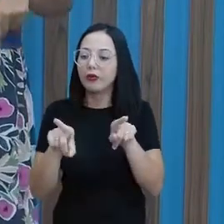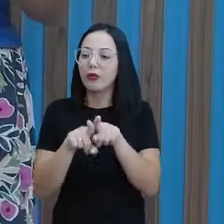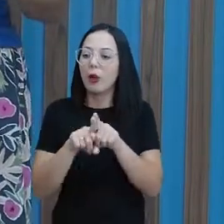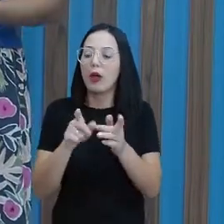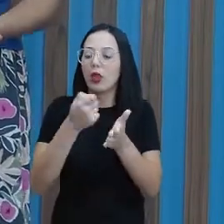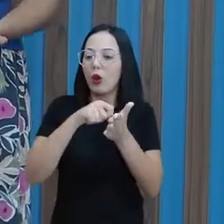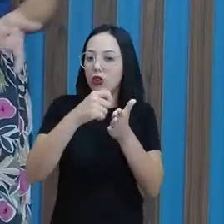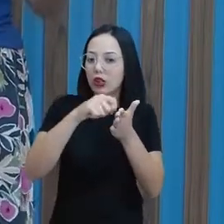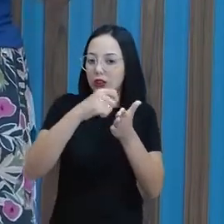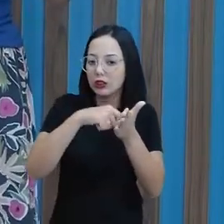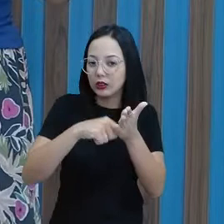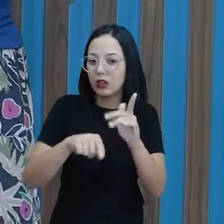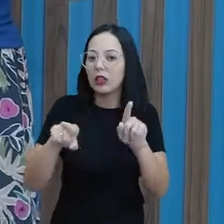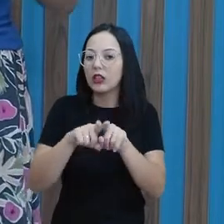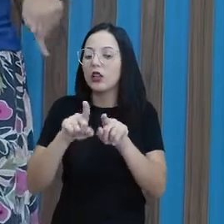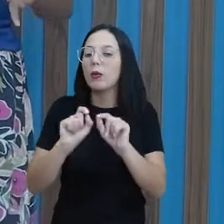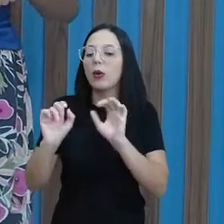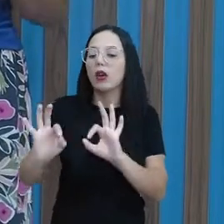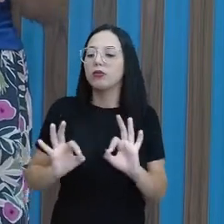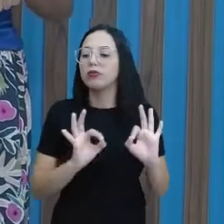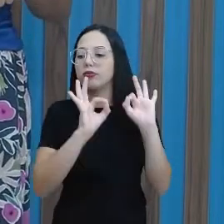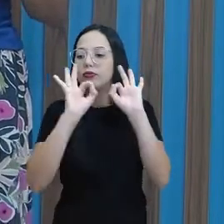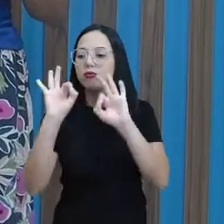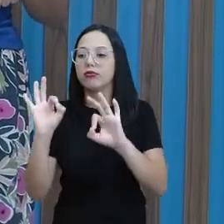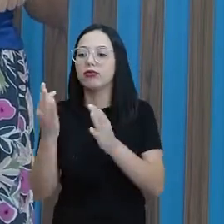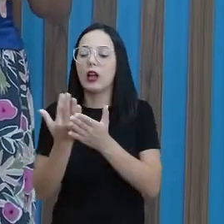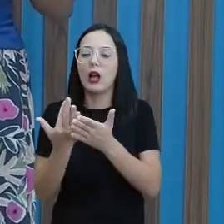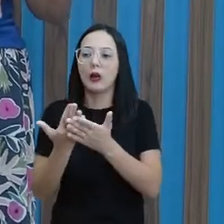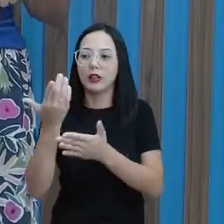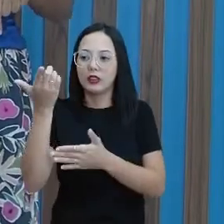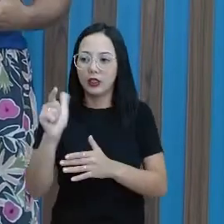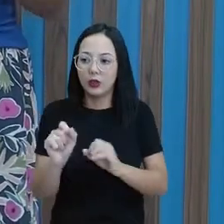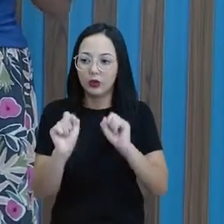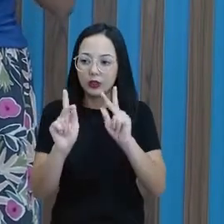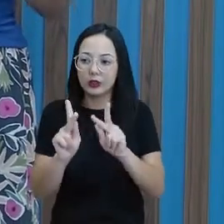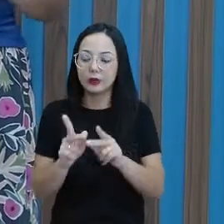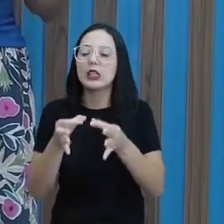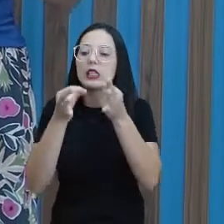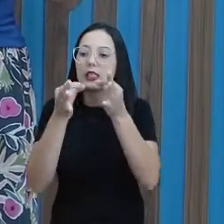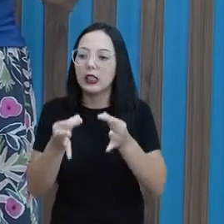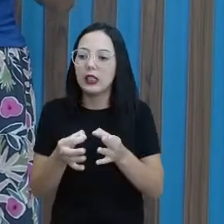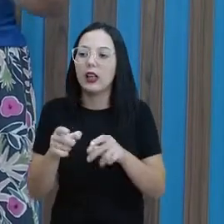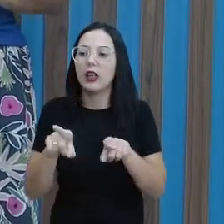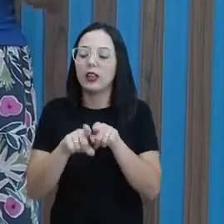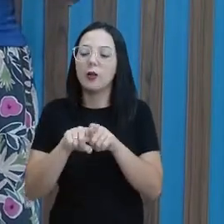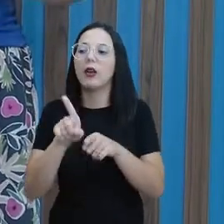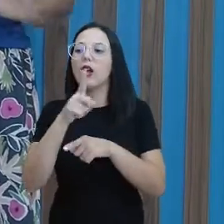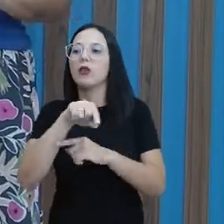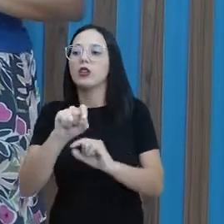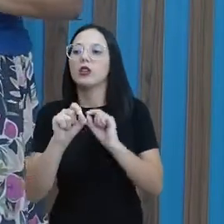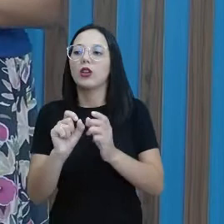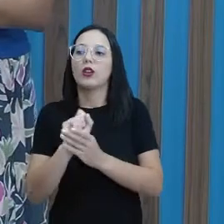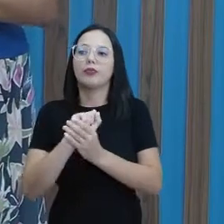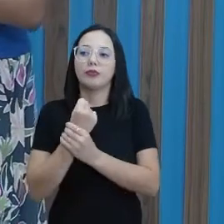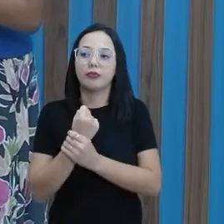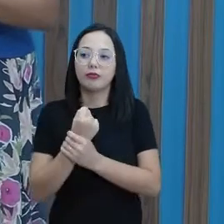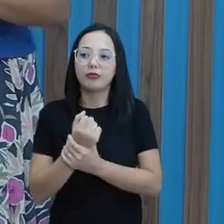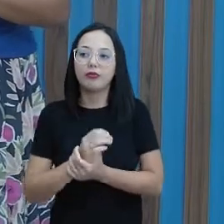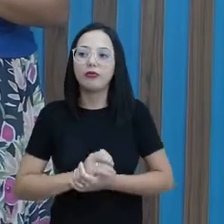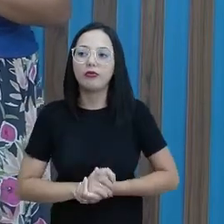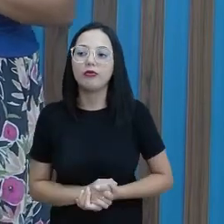as anotações e rever a aula. Tá certo? Tenho certeza que aí vocês vão ficar com mais segurança.